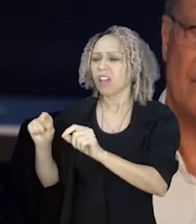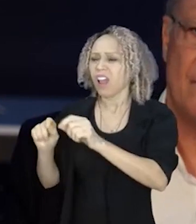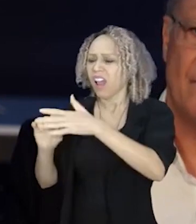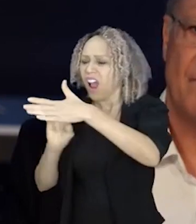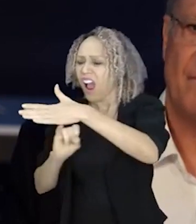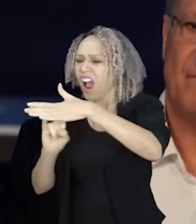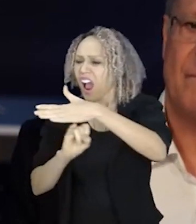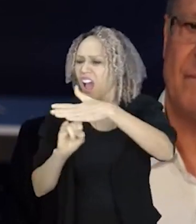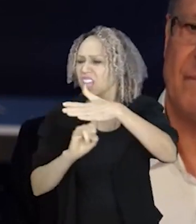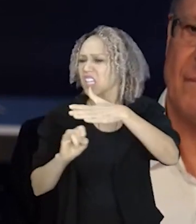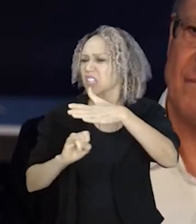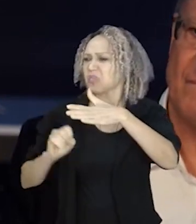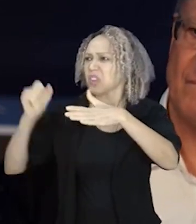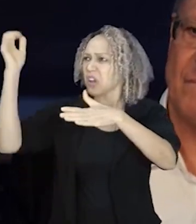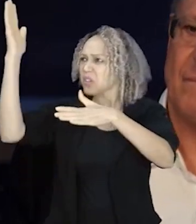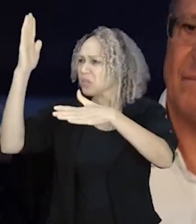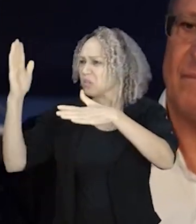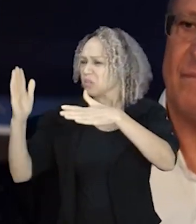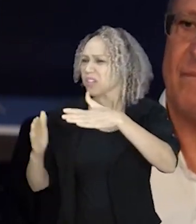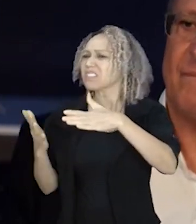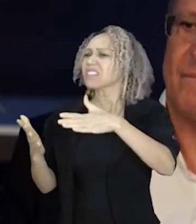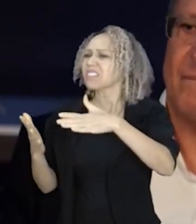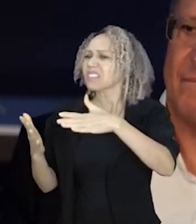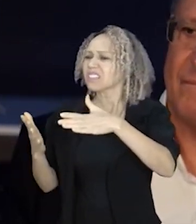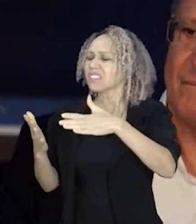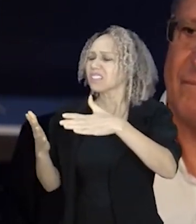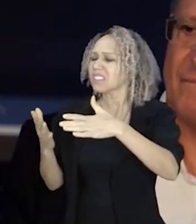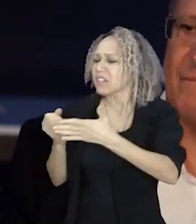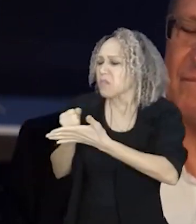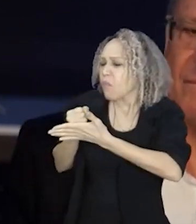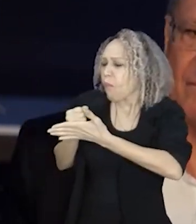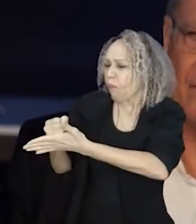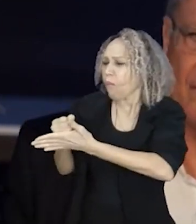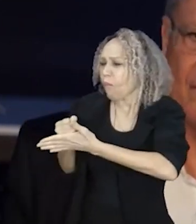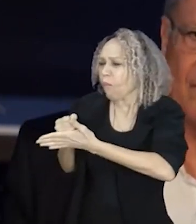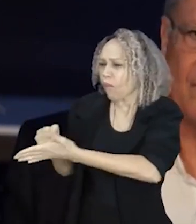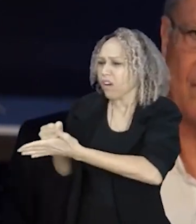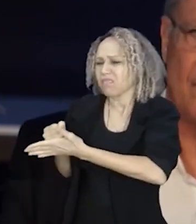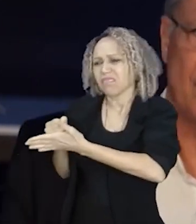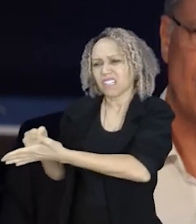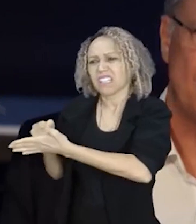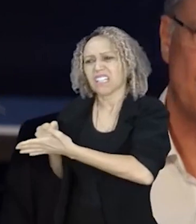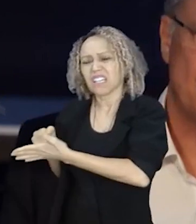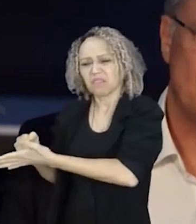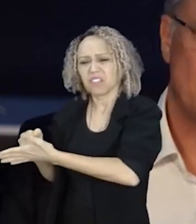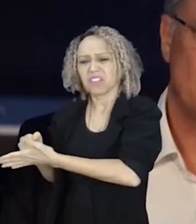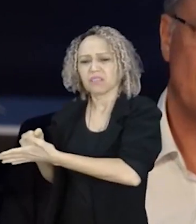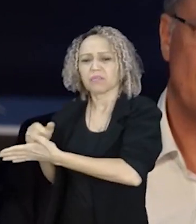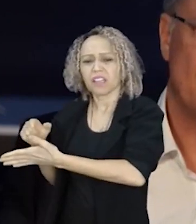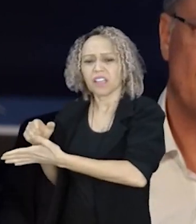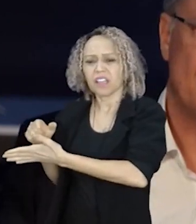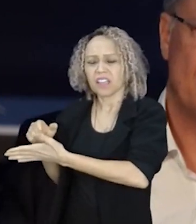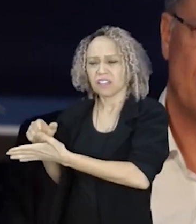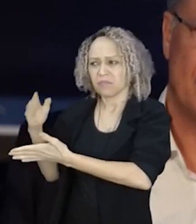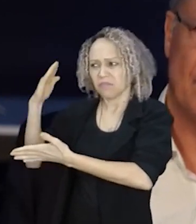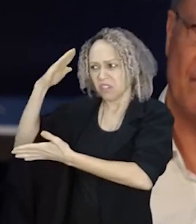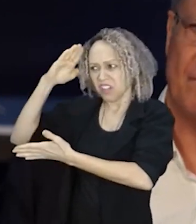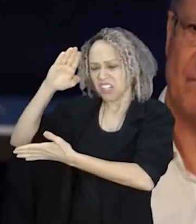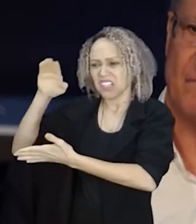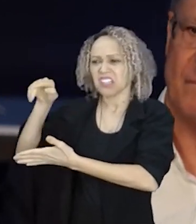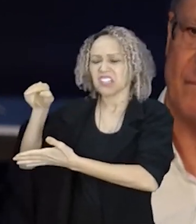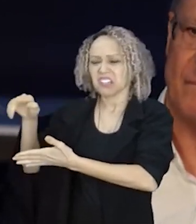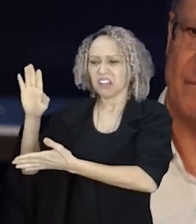estiveram tão a serviço de um candidato na história do Brasil, desde a proclamação da República,